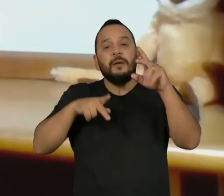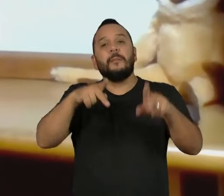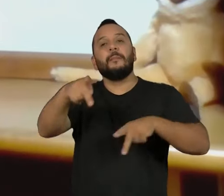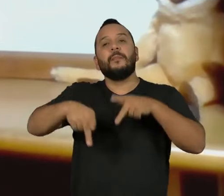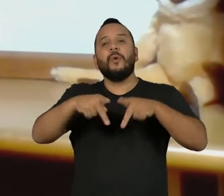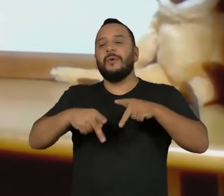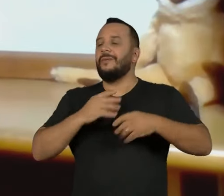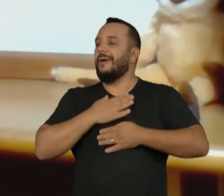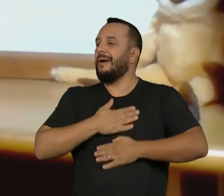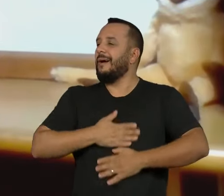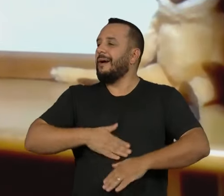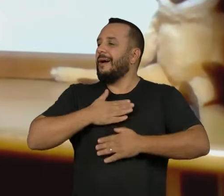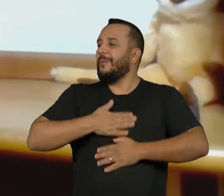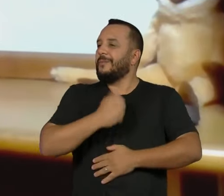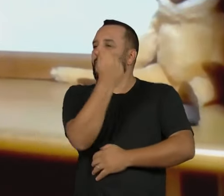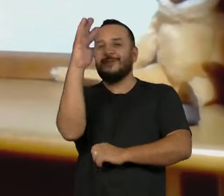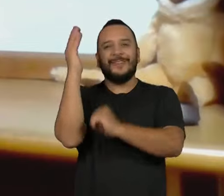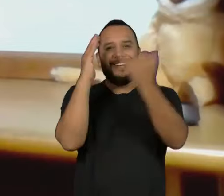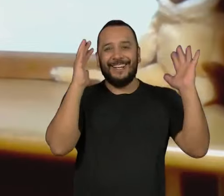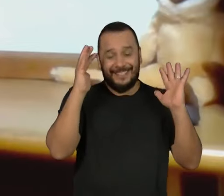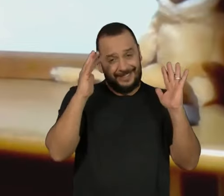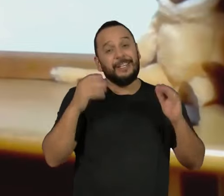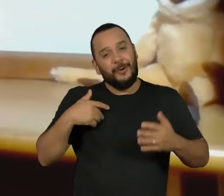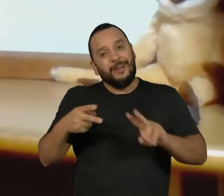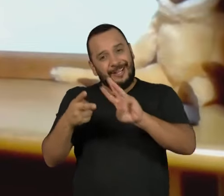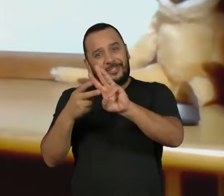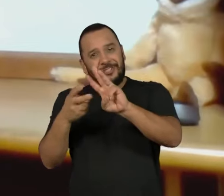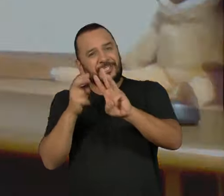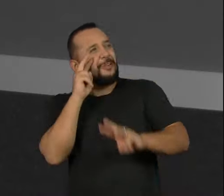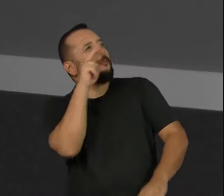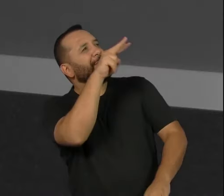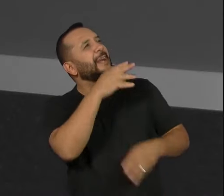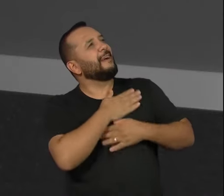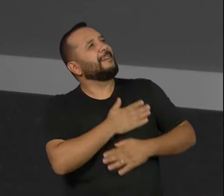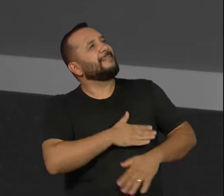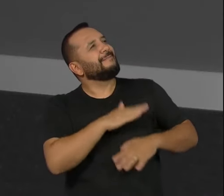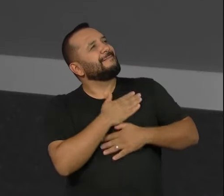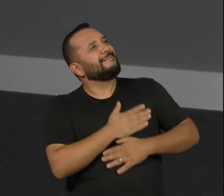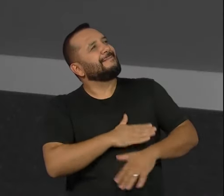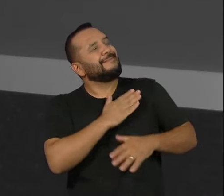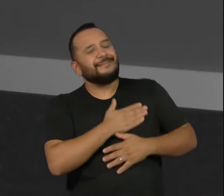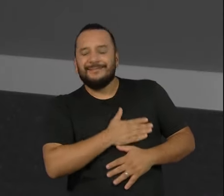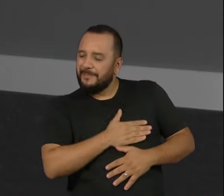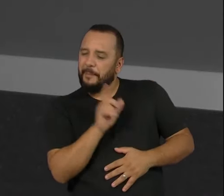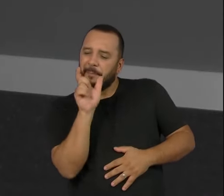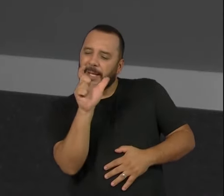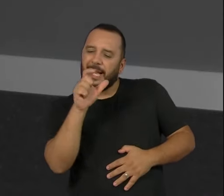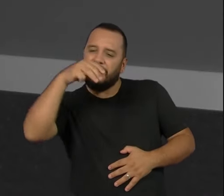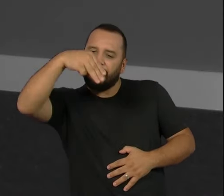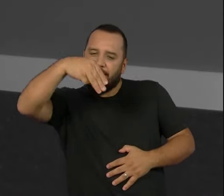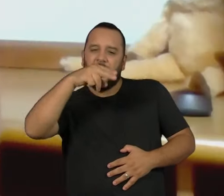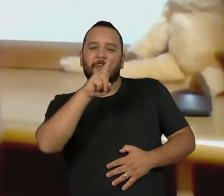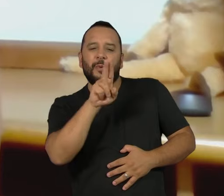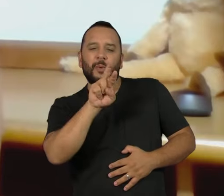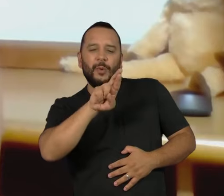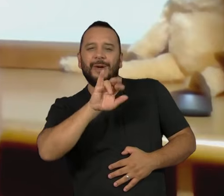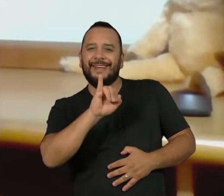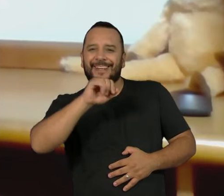já tinham essa noção de que eles eram os macacos mais tranquilos. O que você estuda em relação aos muriquis?